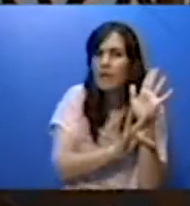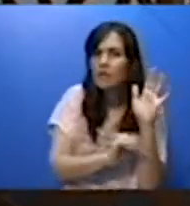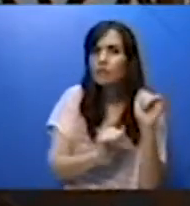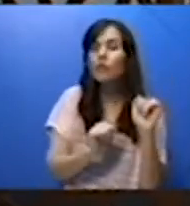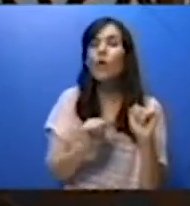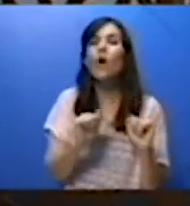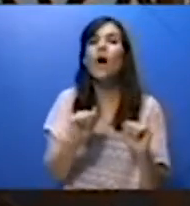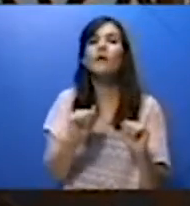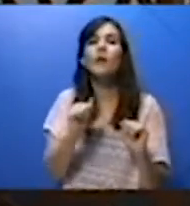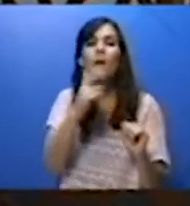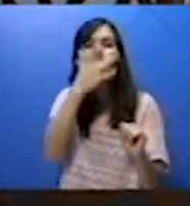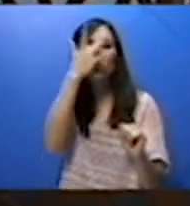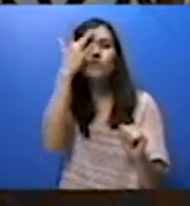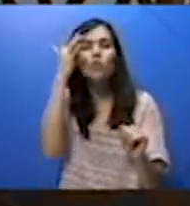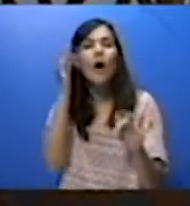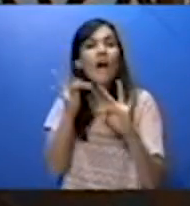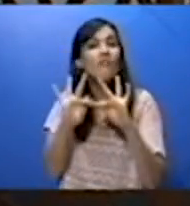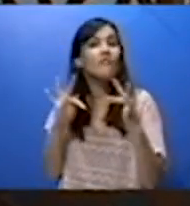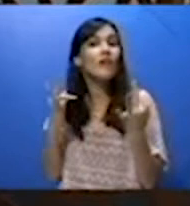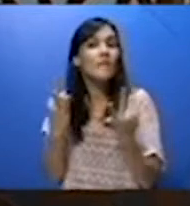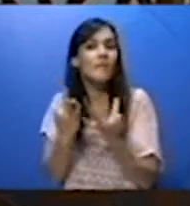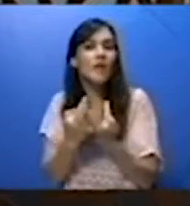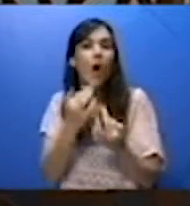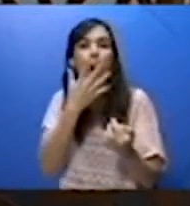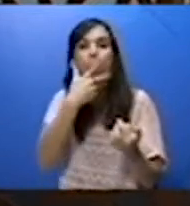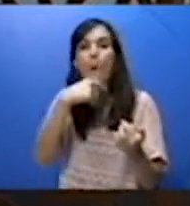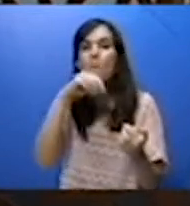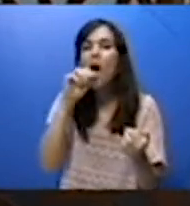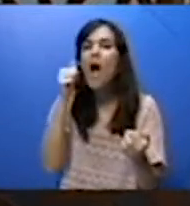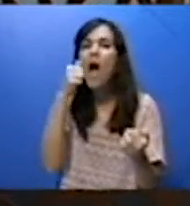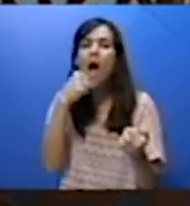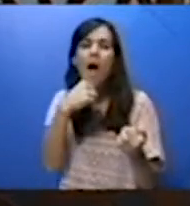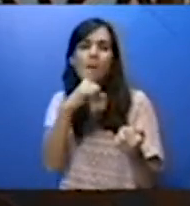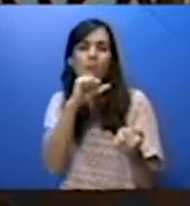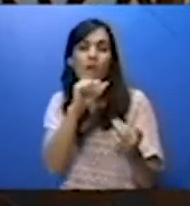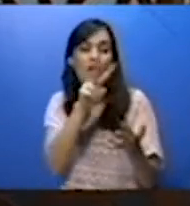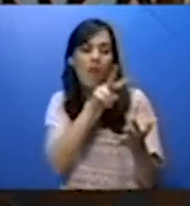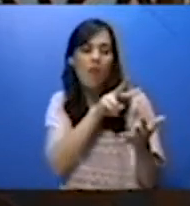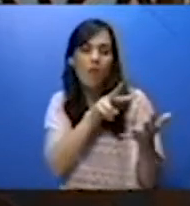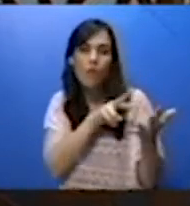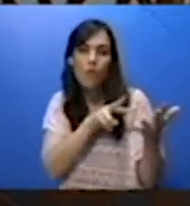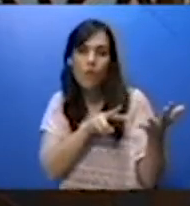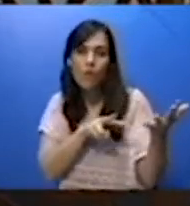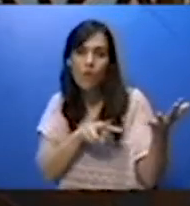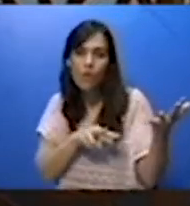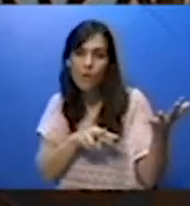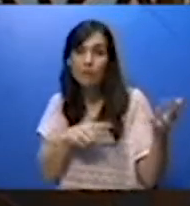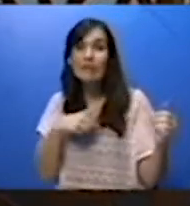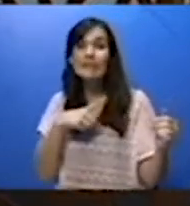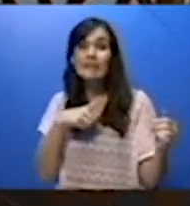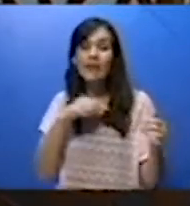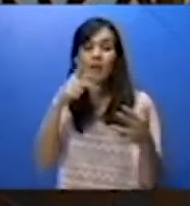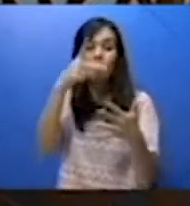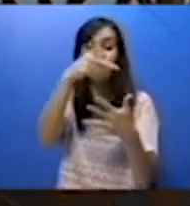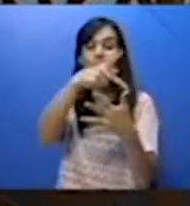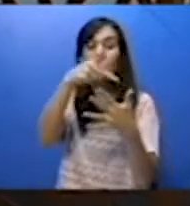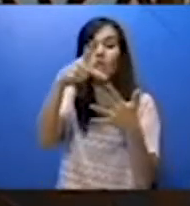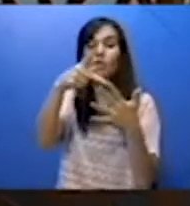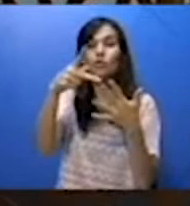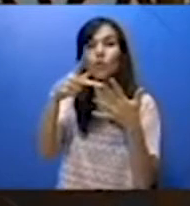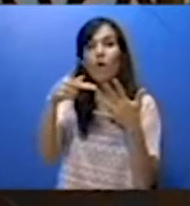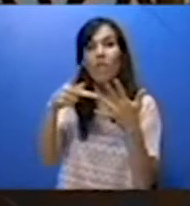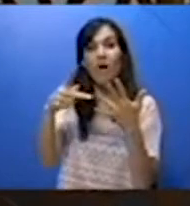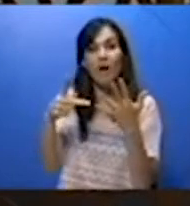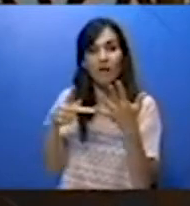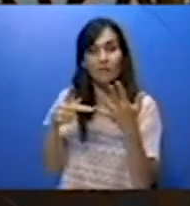casa o responsável ou pai ou a mãe vai fazer essa leitura nós temos alguns personagens gente já viu